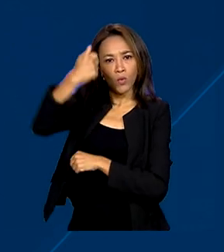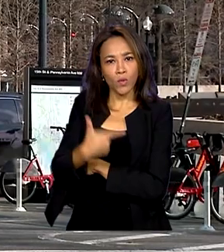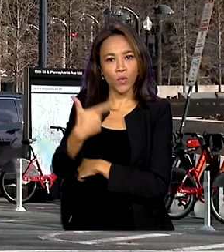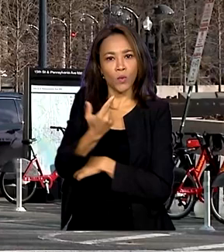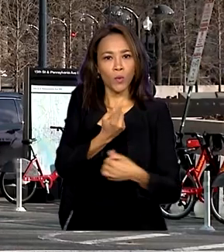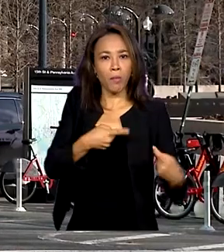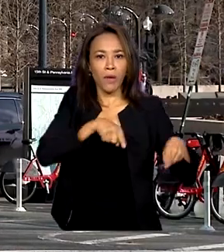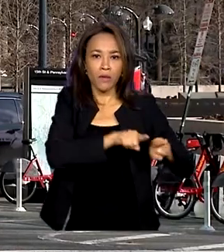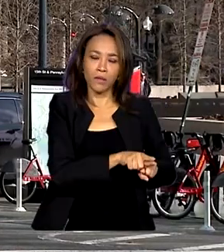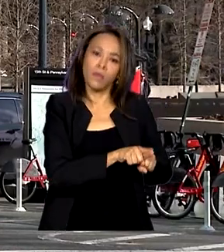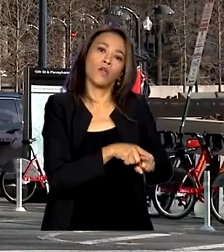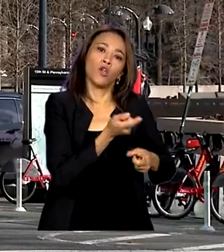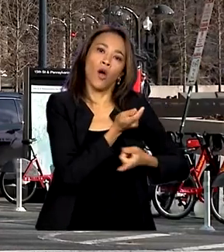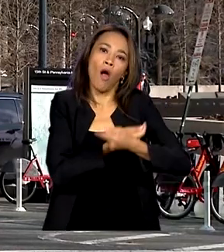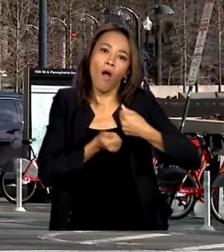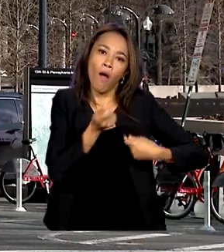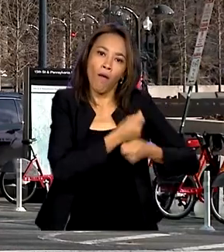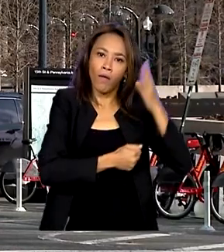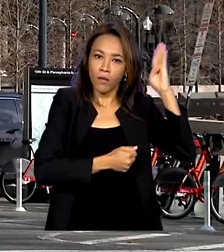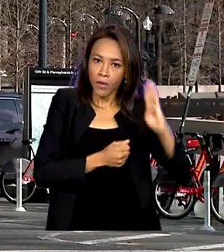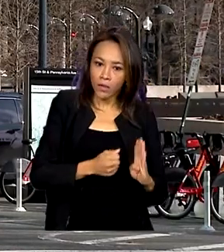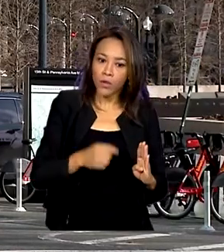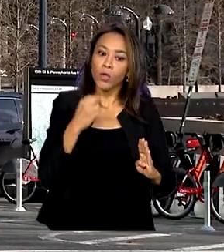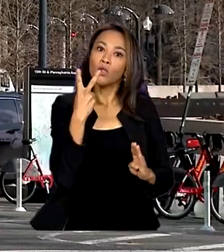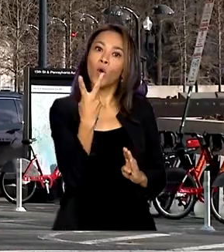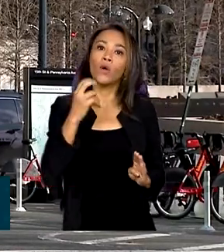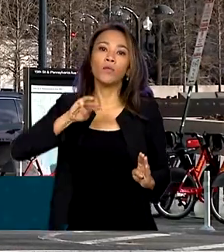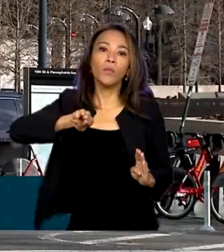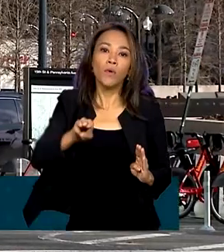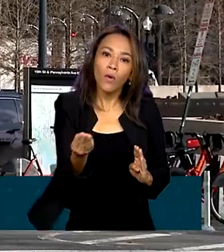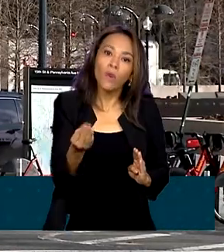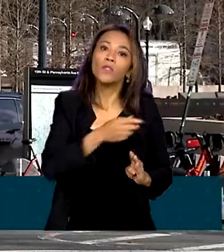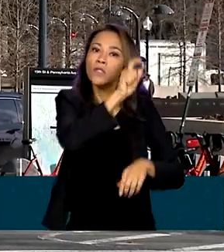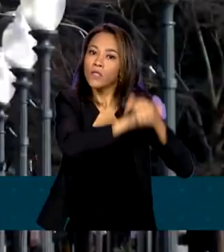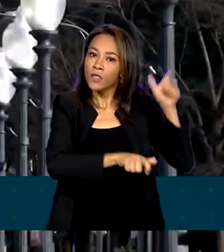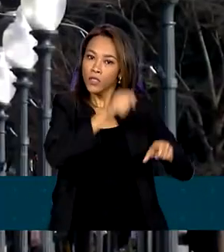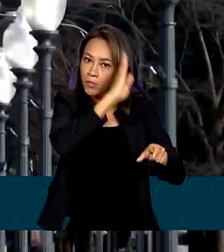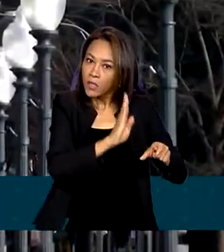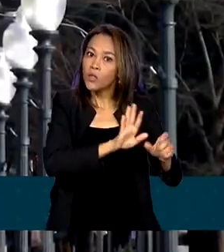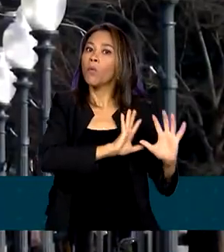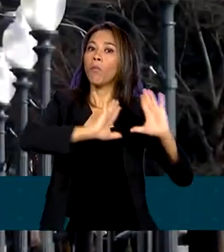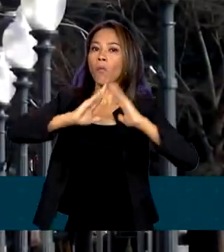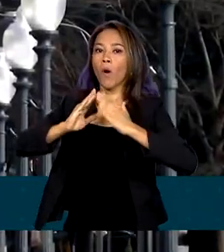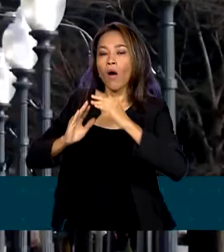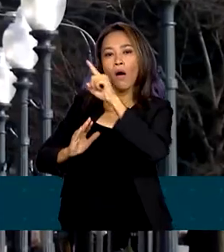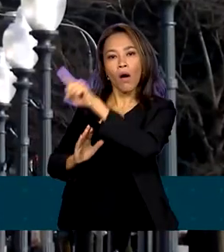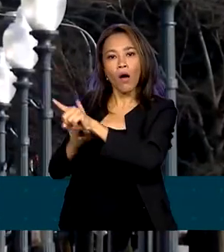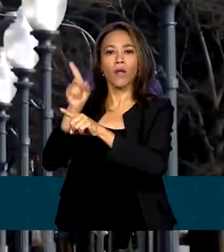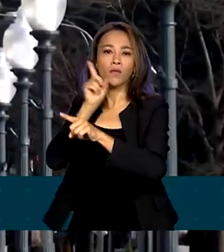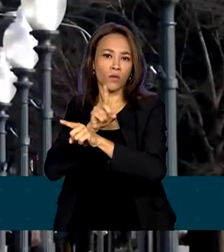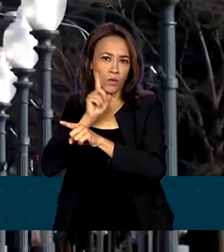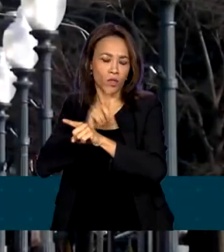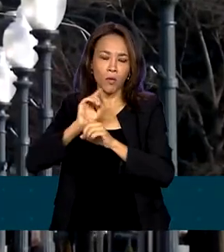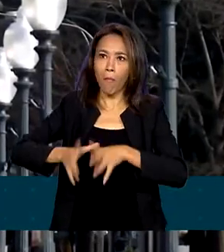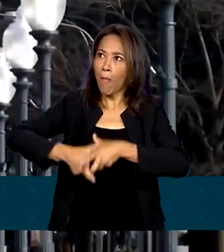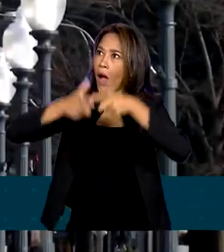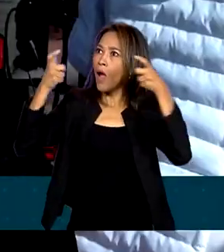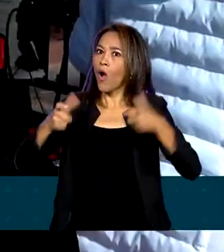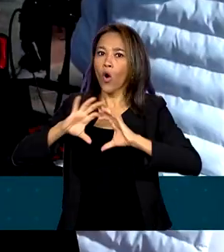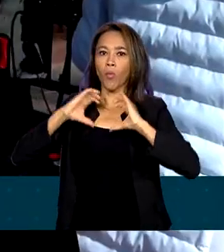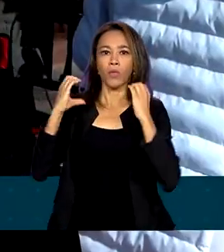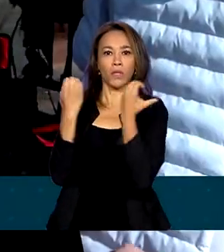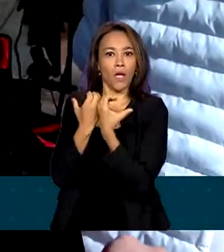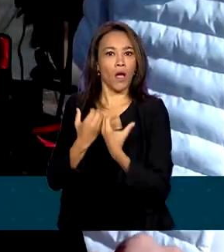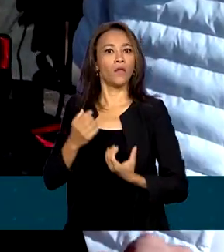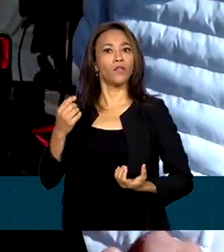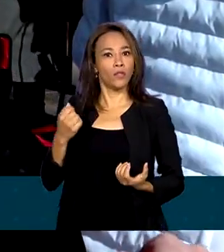Brasil. Cerca de 2 milhões de brasileiros residem nos Estados Unidos, a maior comunidade de brasileiros no mundo.